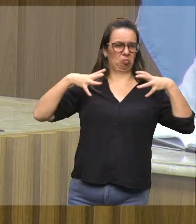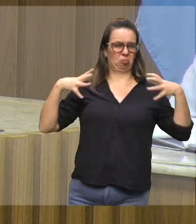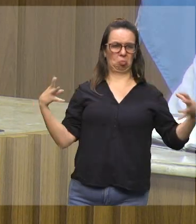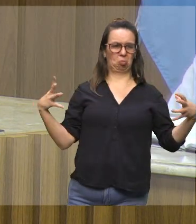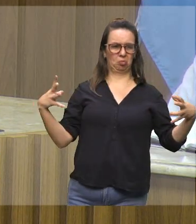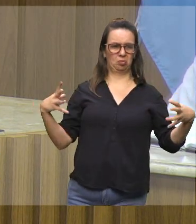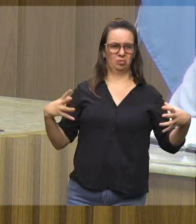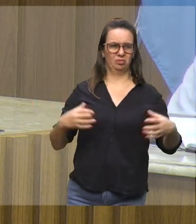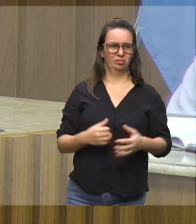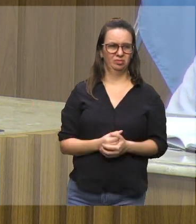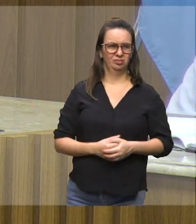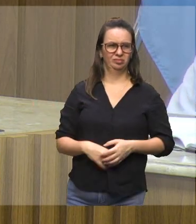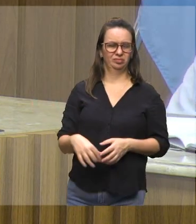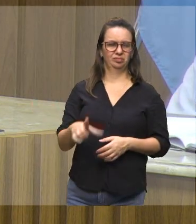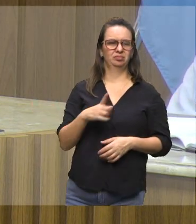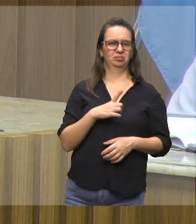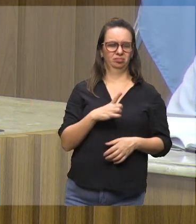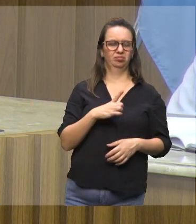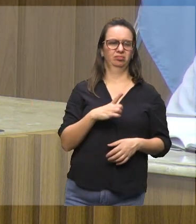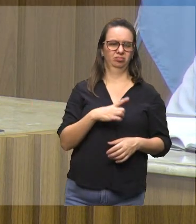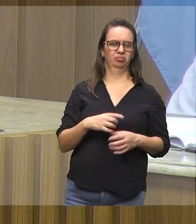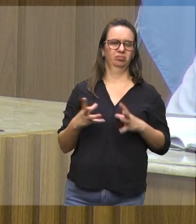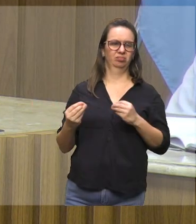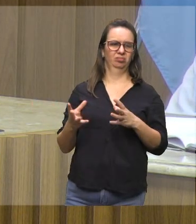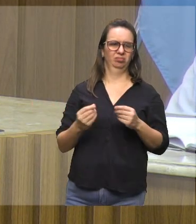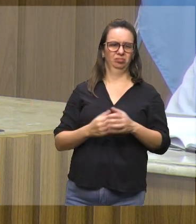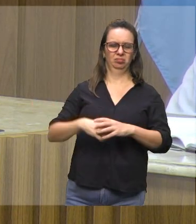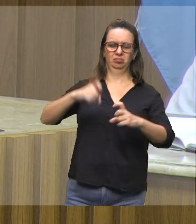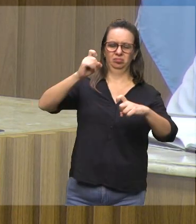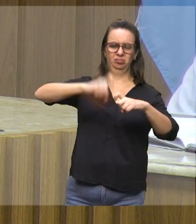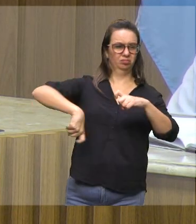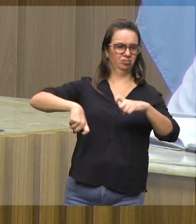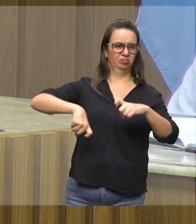de cibernético, de pedofilia